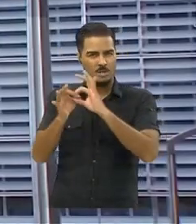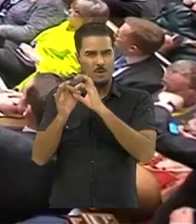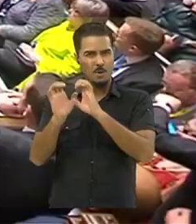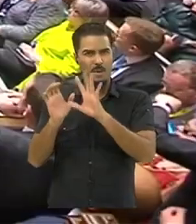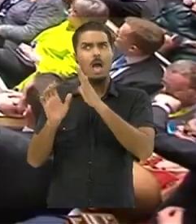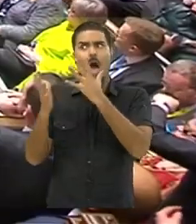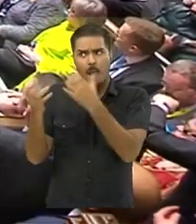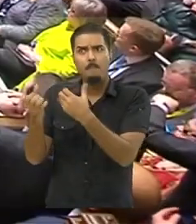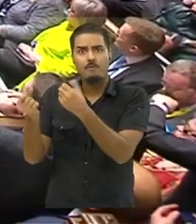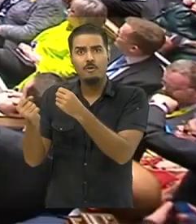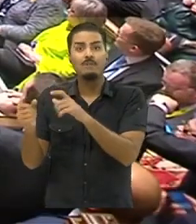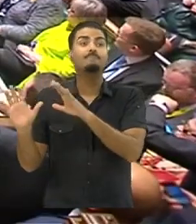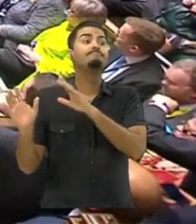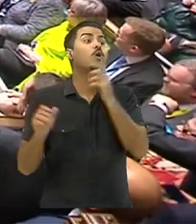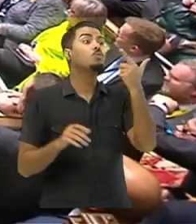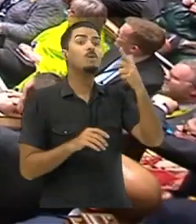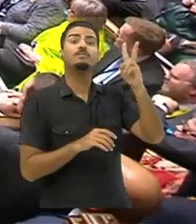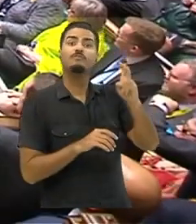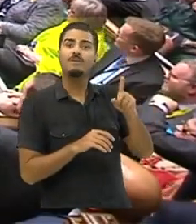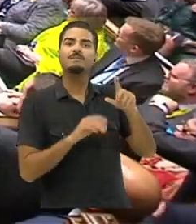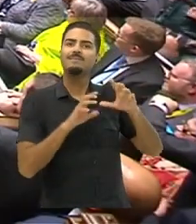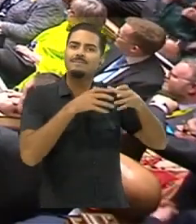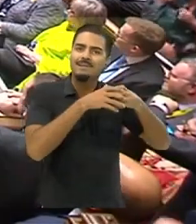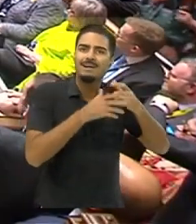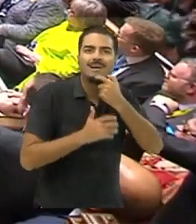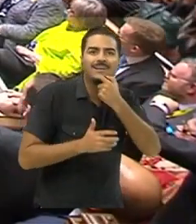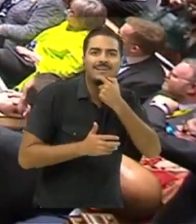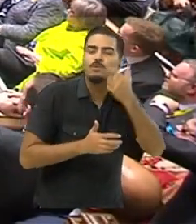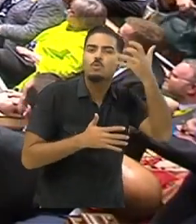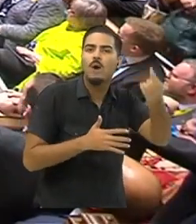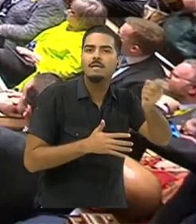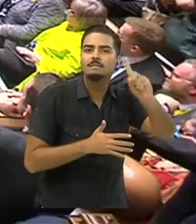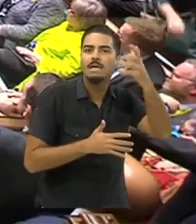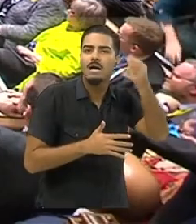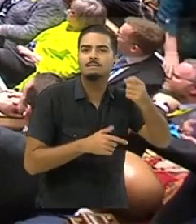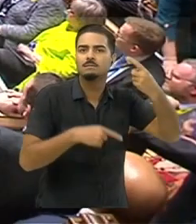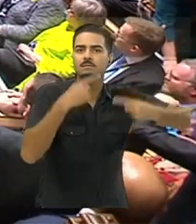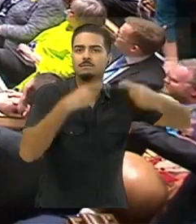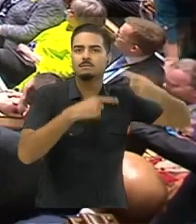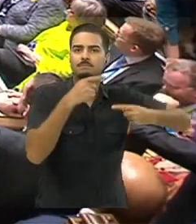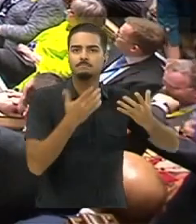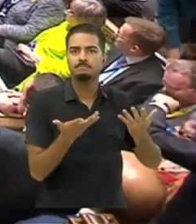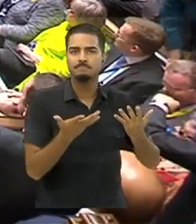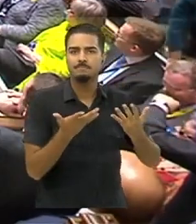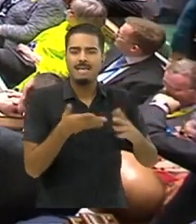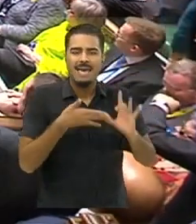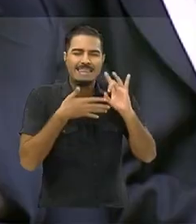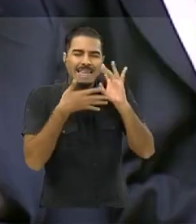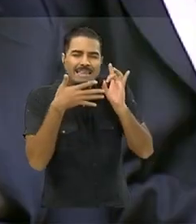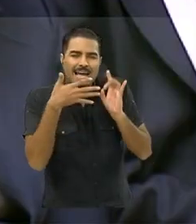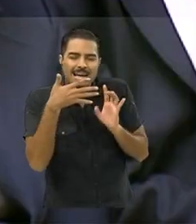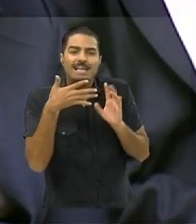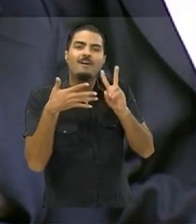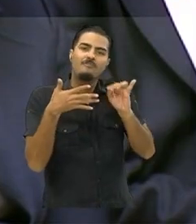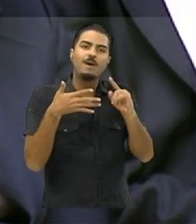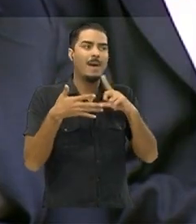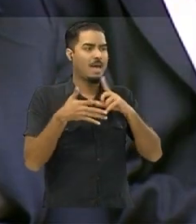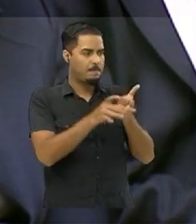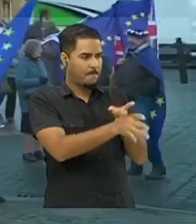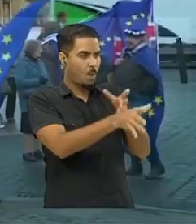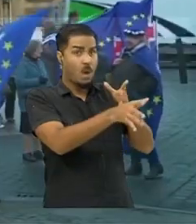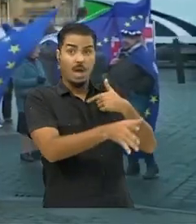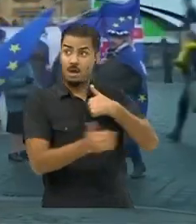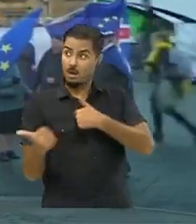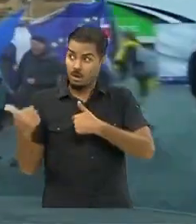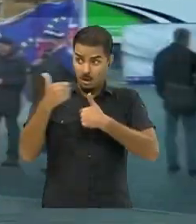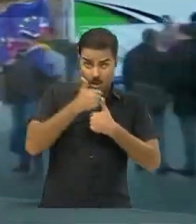e duas vezes derrotado no parlamento britânico os detalhes finais seriam negociados pelo seu sucessor